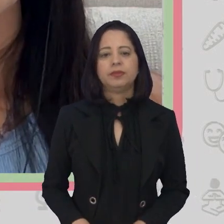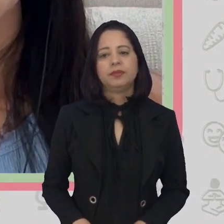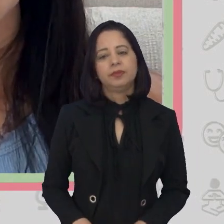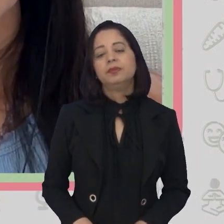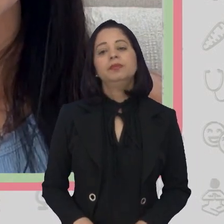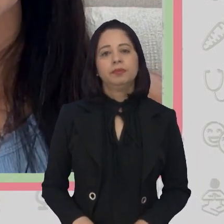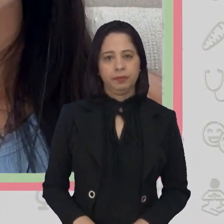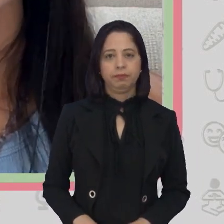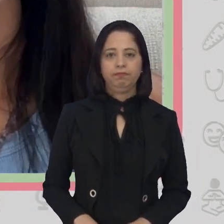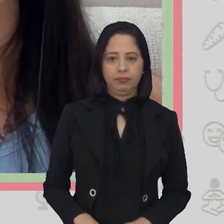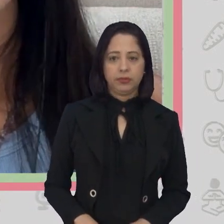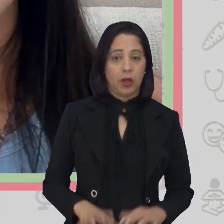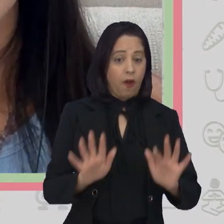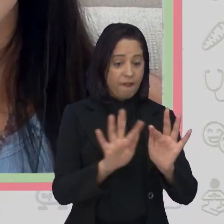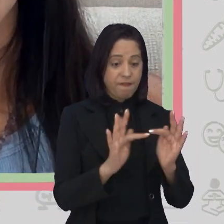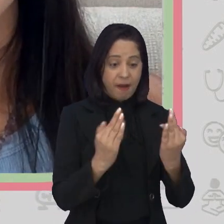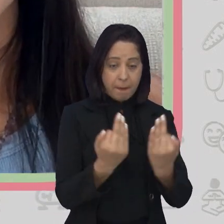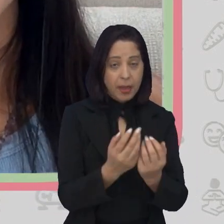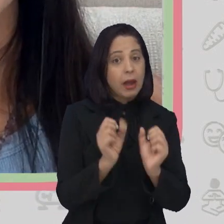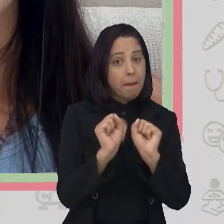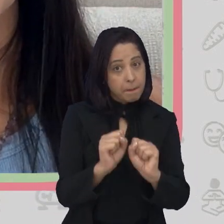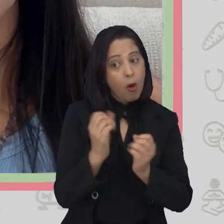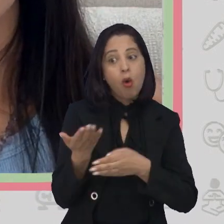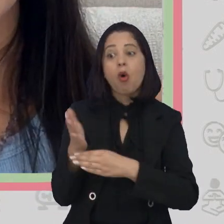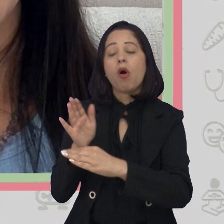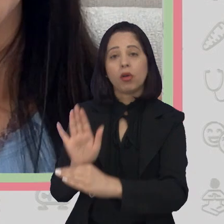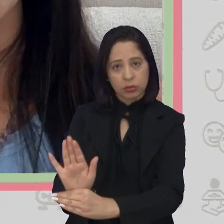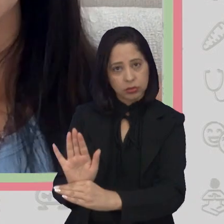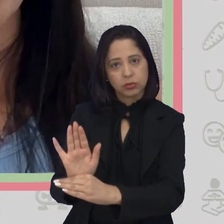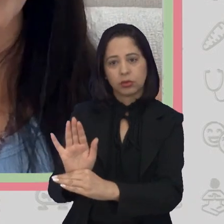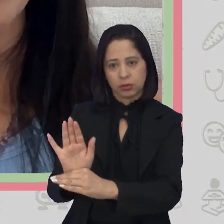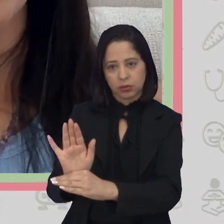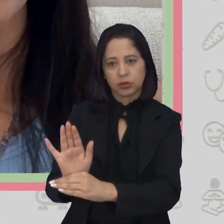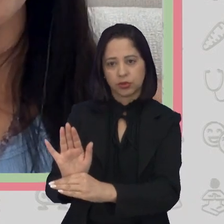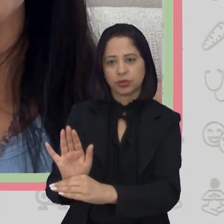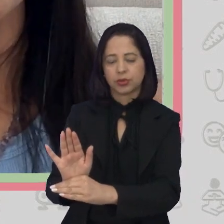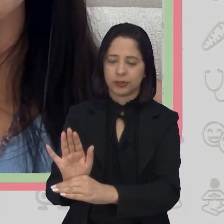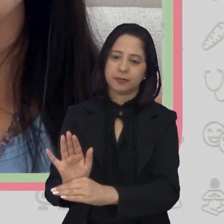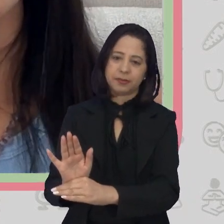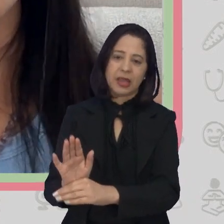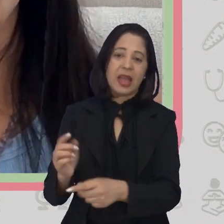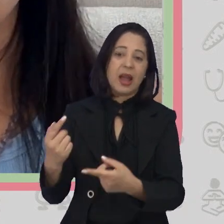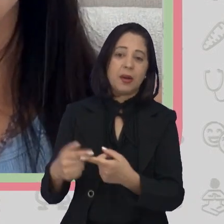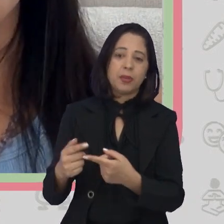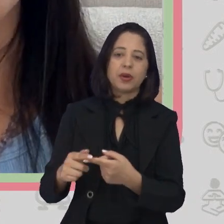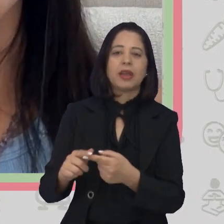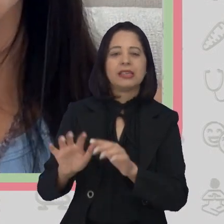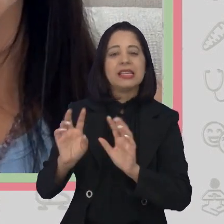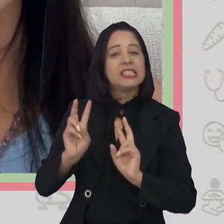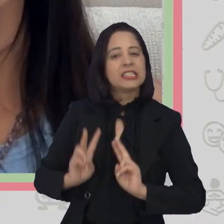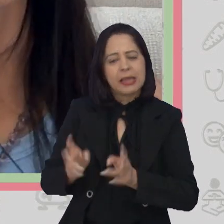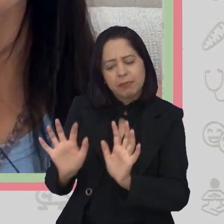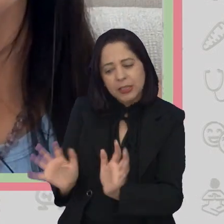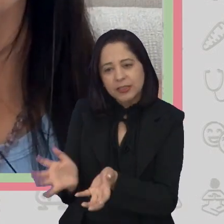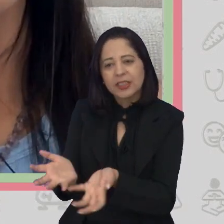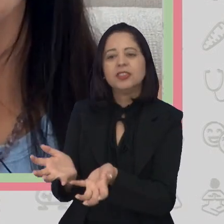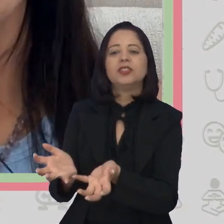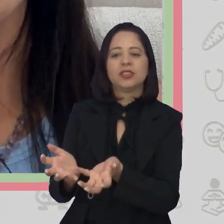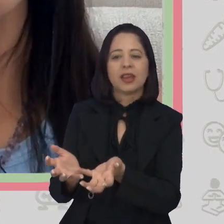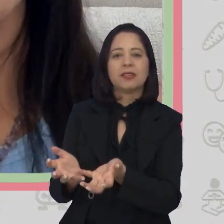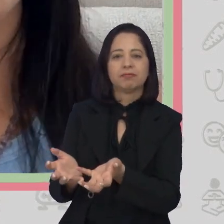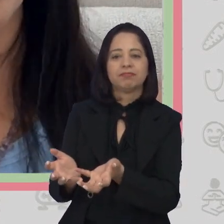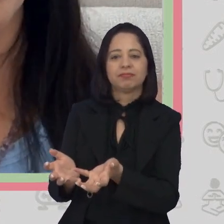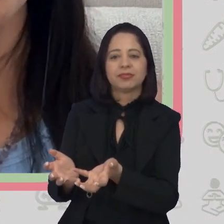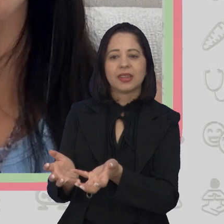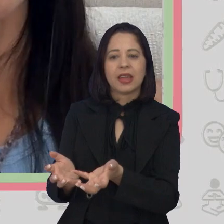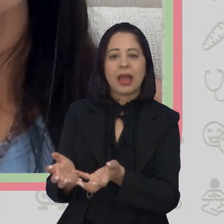Sim, os familiares podem contribuir bastante, porque, como eu disse, né, por conta dos estímulos, às vezes é através dos familiares